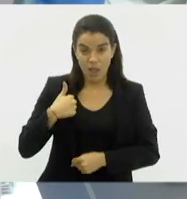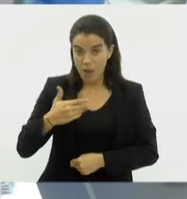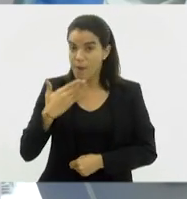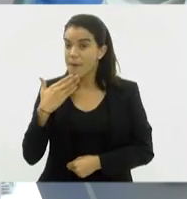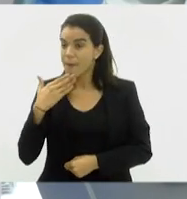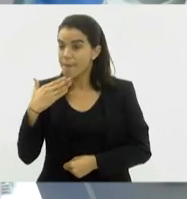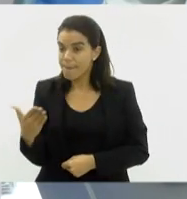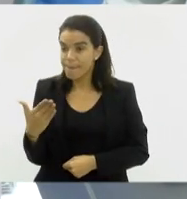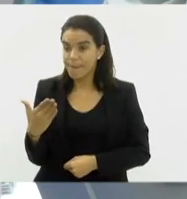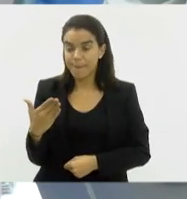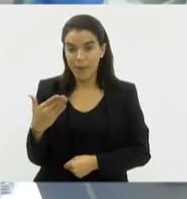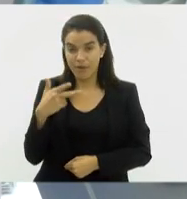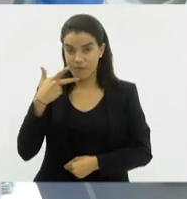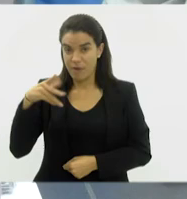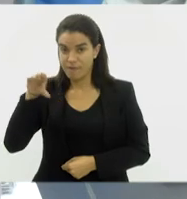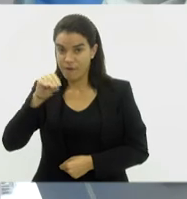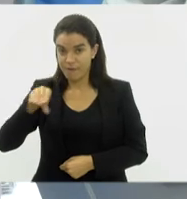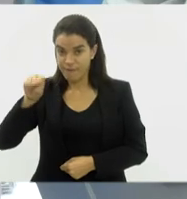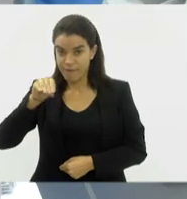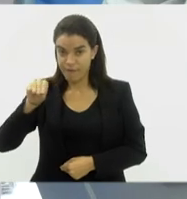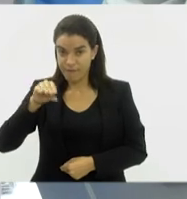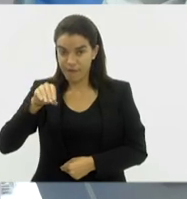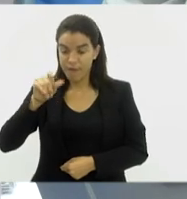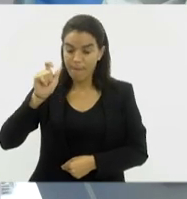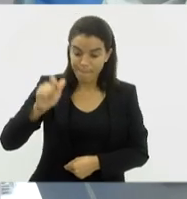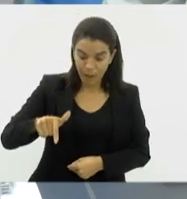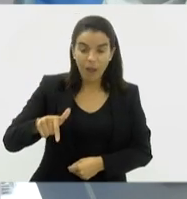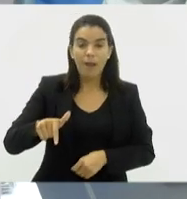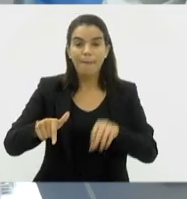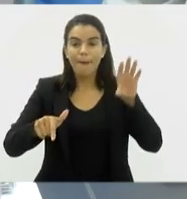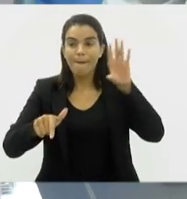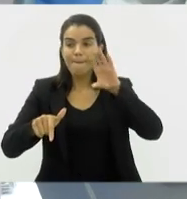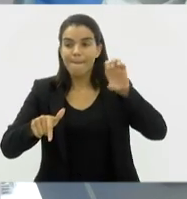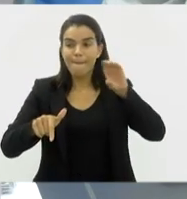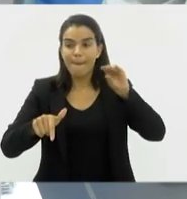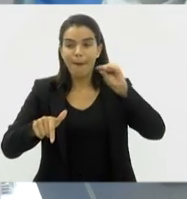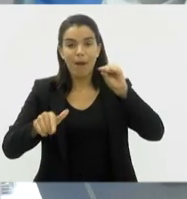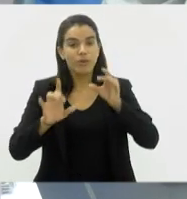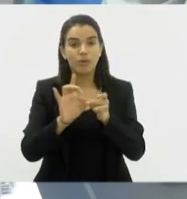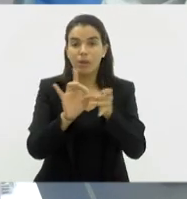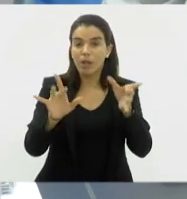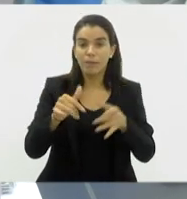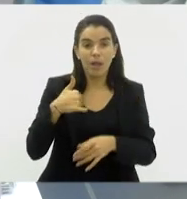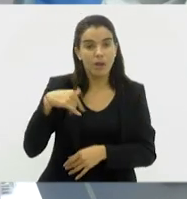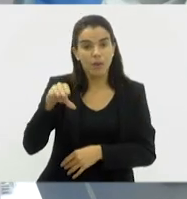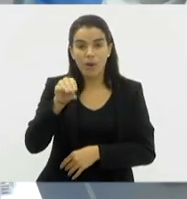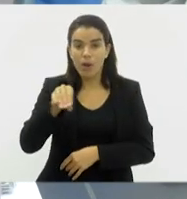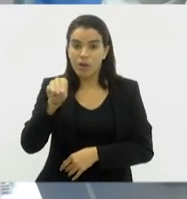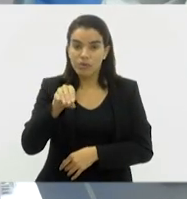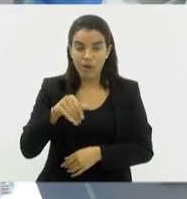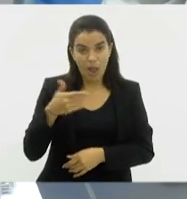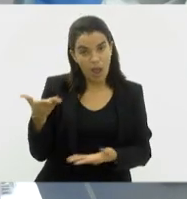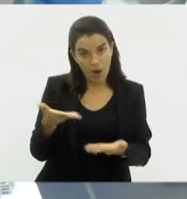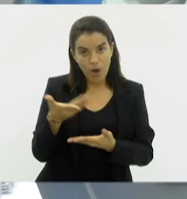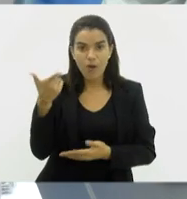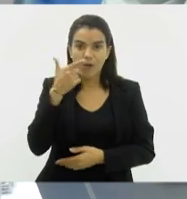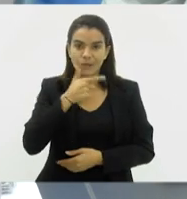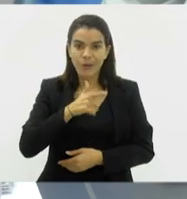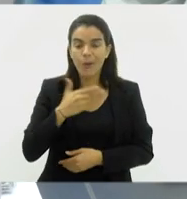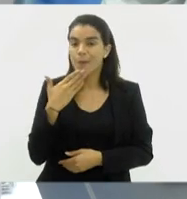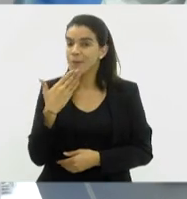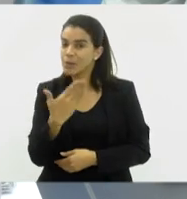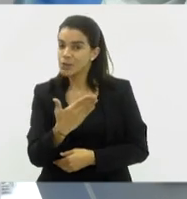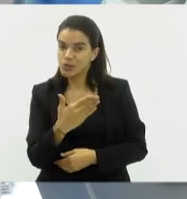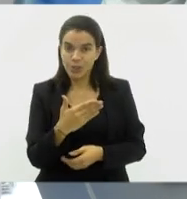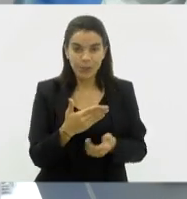peço para falar aqui que eu aperto na tecla de de falar não está sendo liberado o meu áudio você conseguiu agora porque eu avisei o glauberto aí